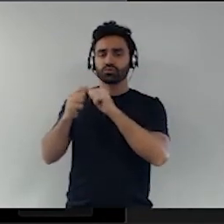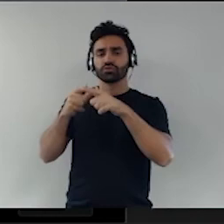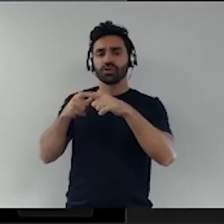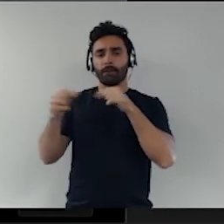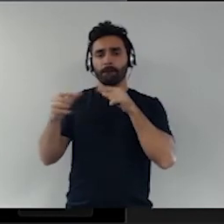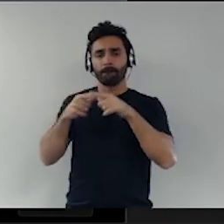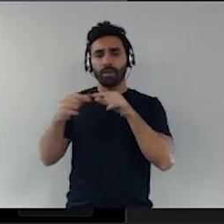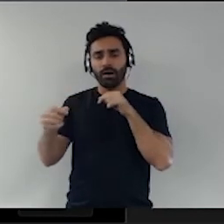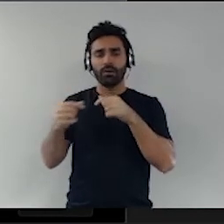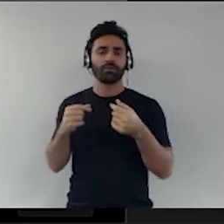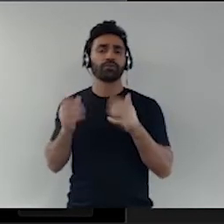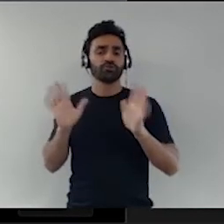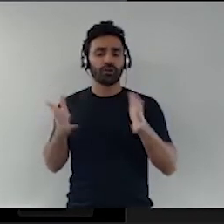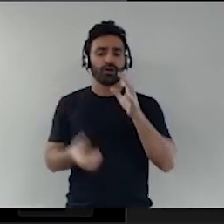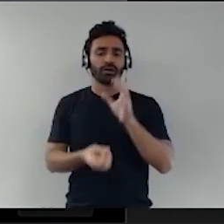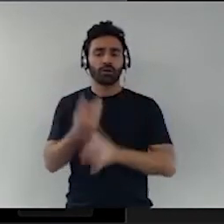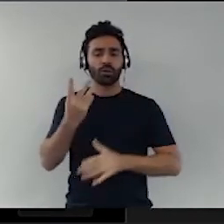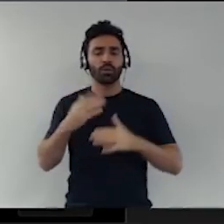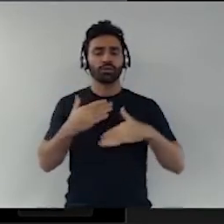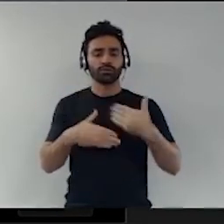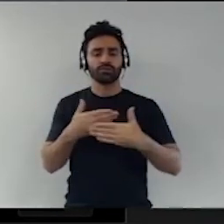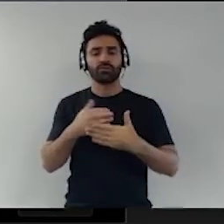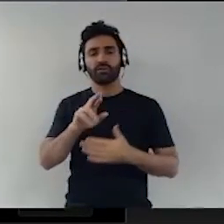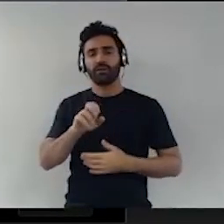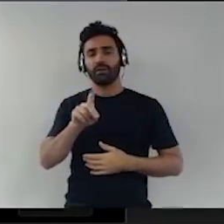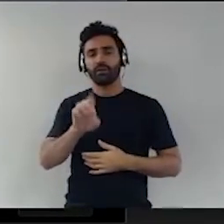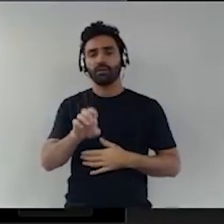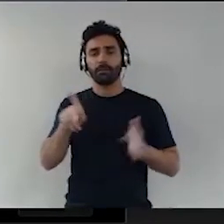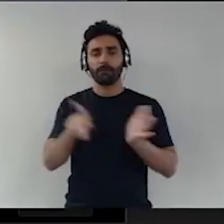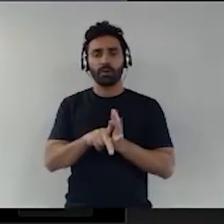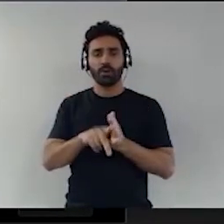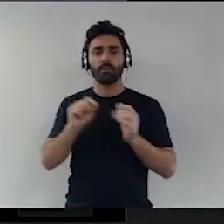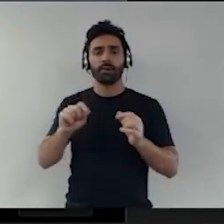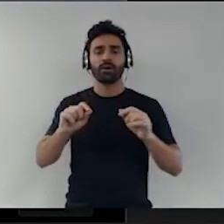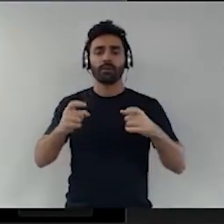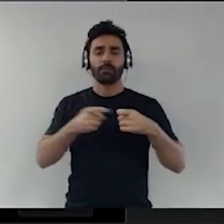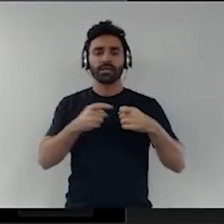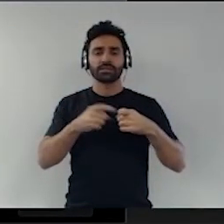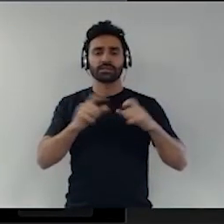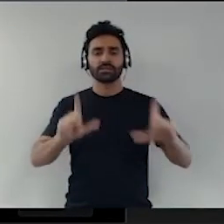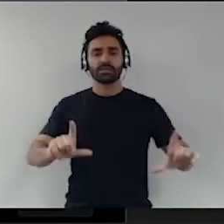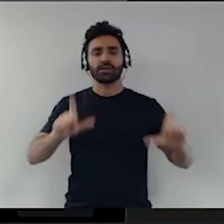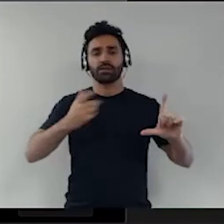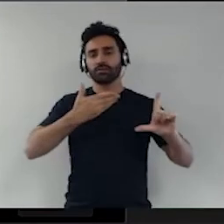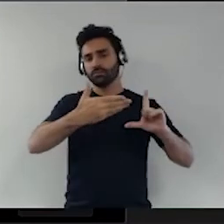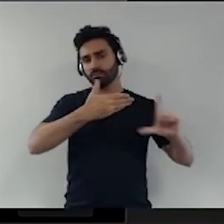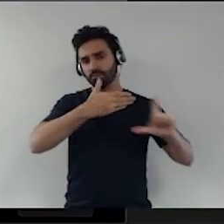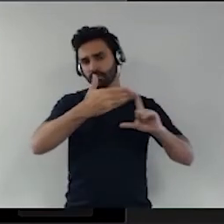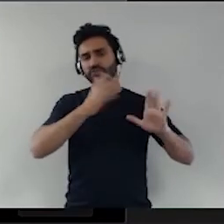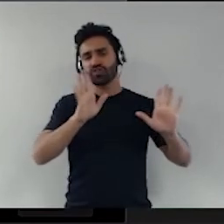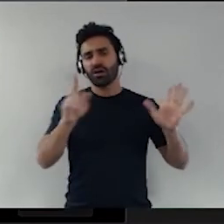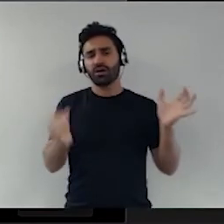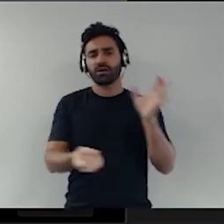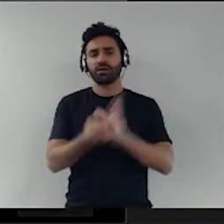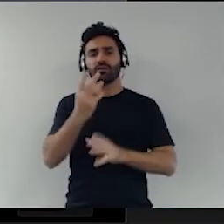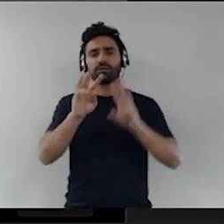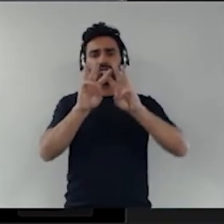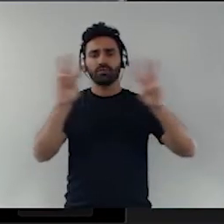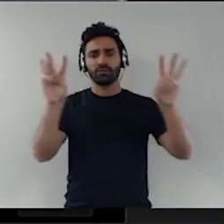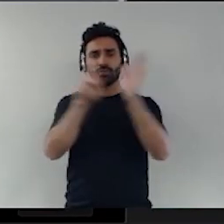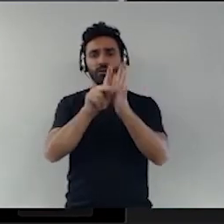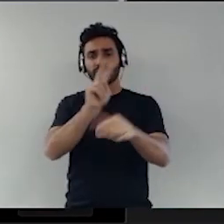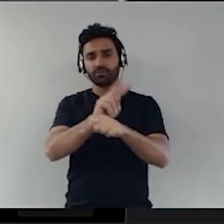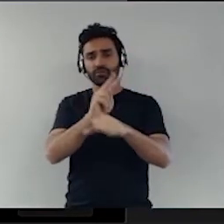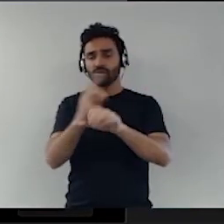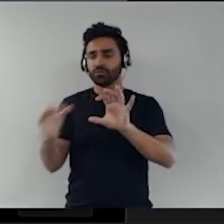tudo. A gente já desenvolveu redes de telemedicina, a gente já desenvolveu plataformas de vigilância com o